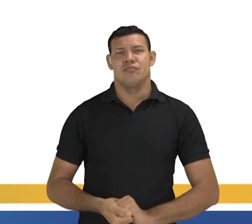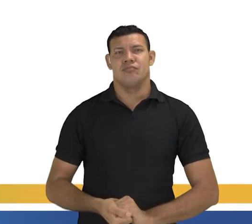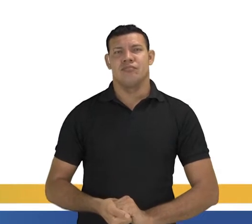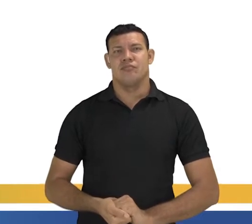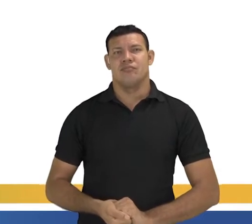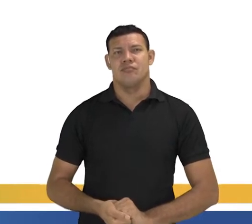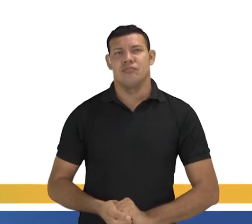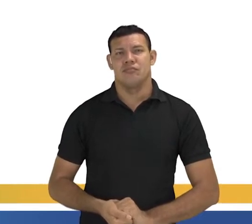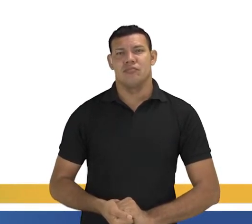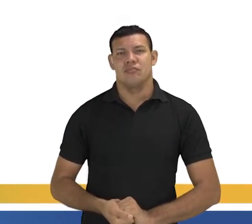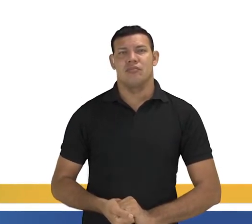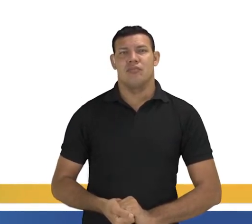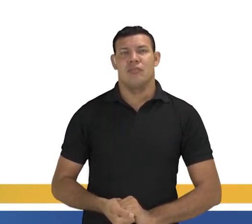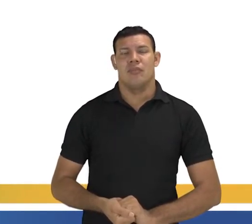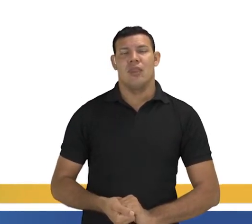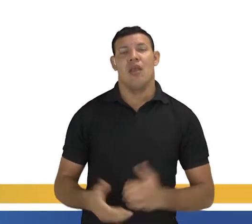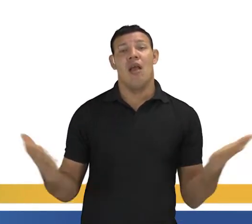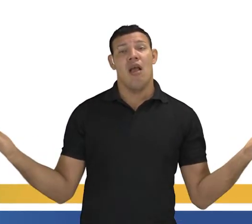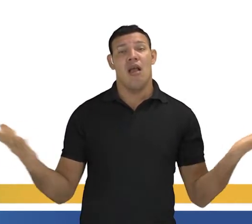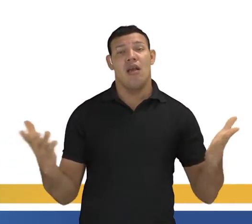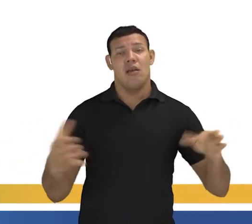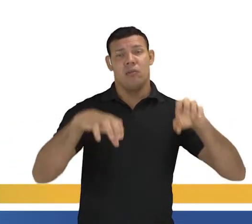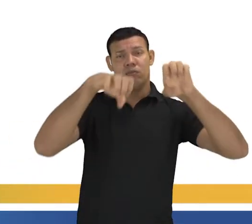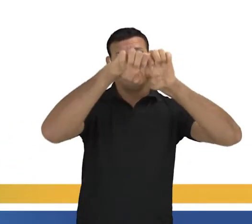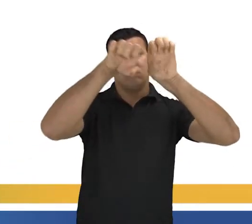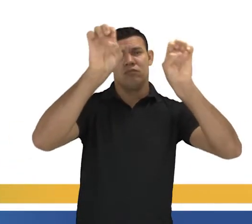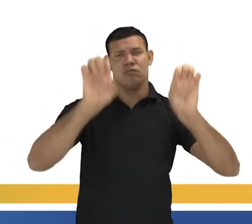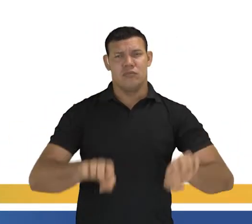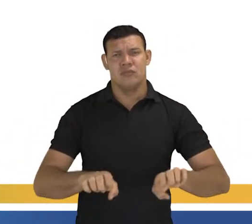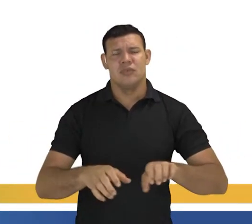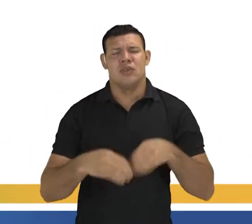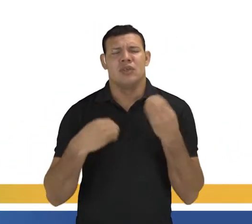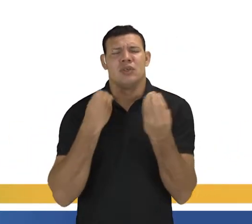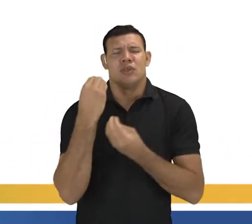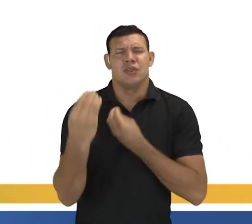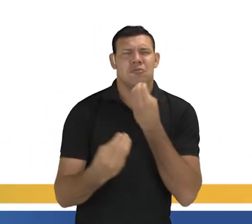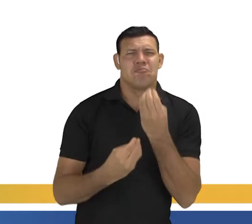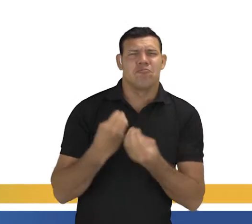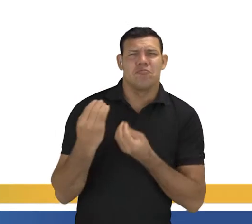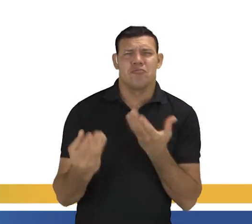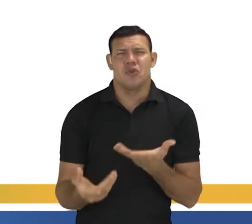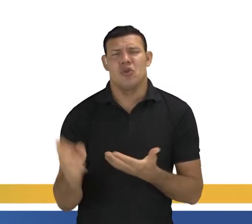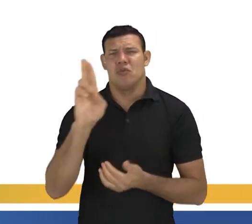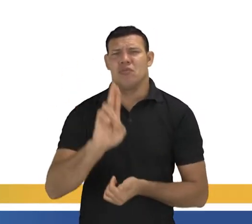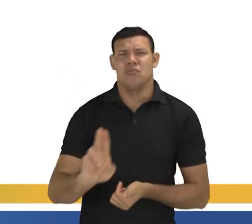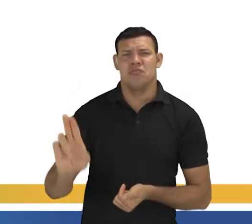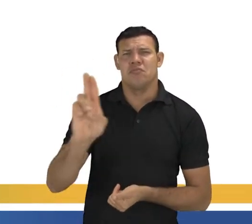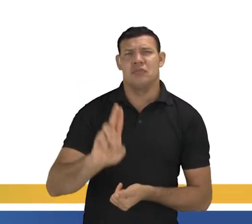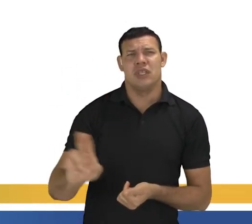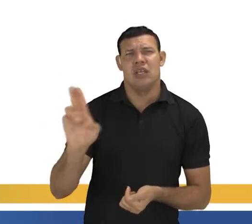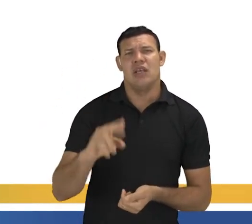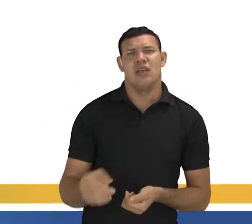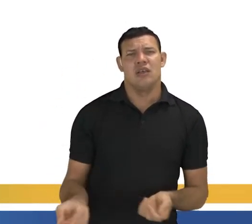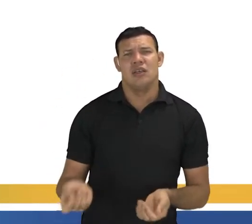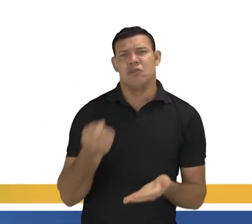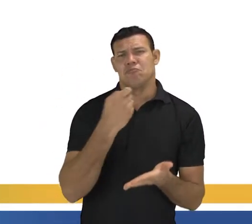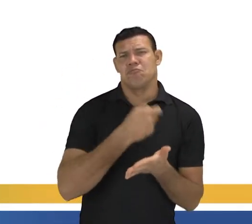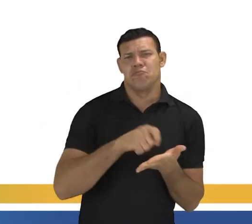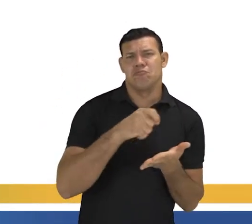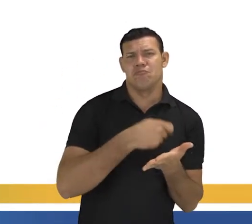Então vamos entender um pouquinho da estrutura. Como assim? Como que funciona? Como que eu vou fazer o Present Perfect